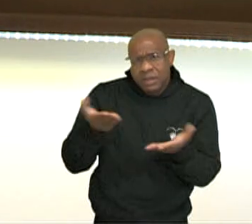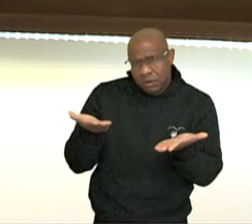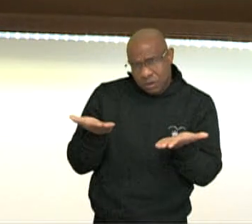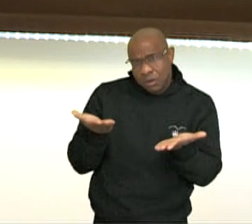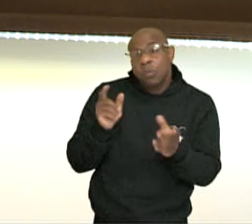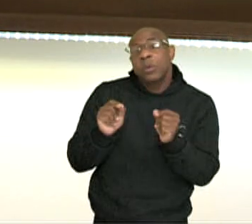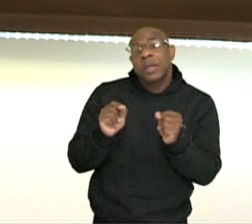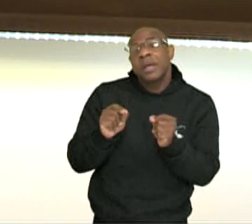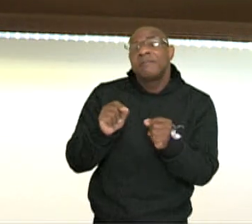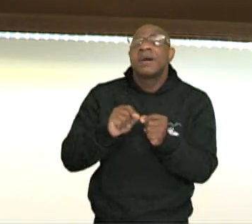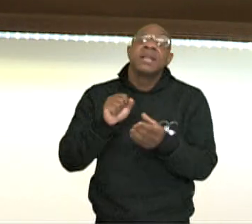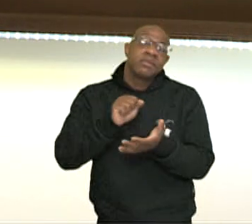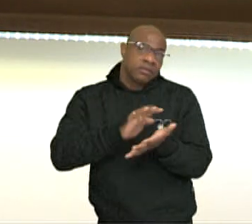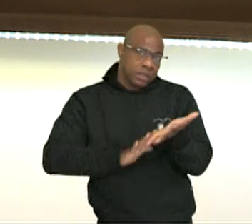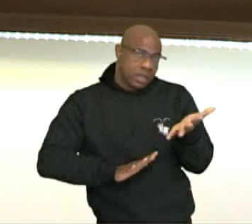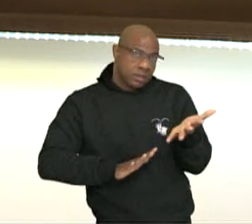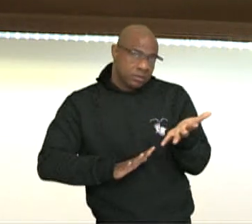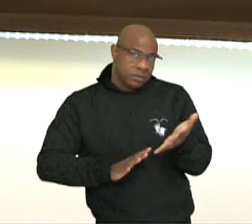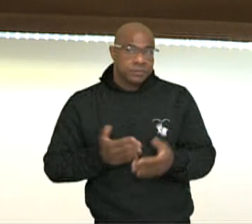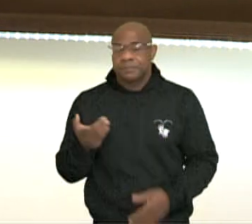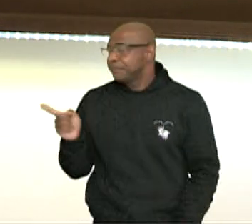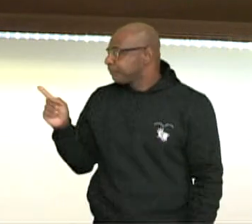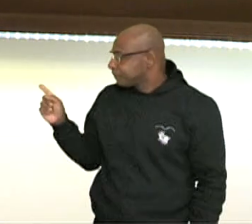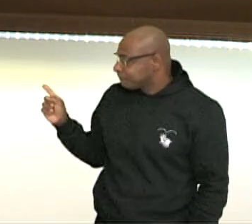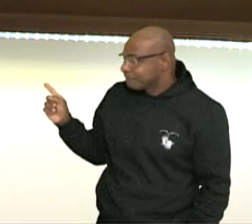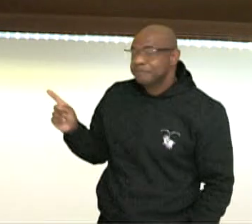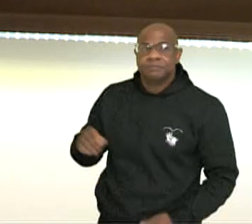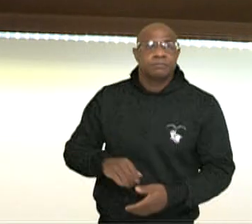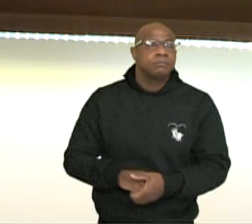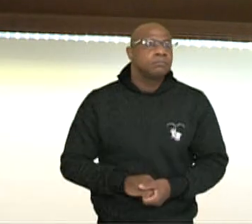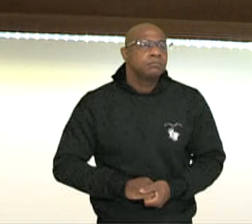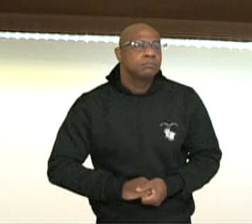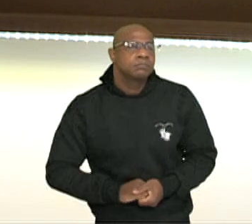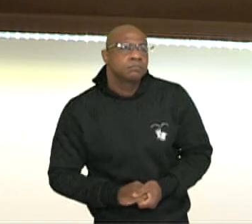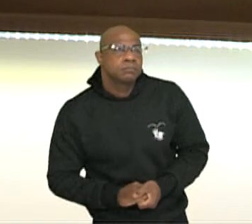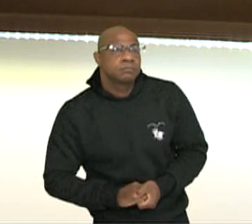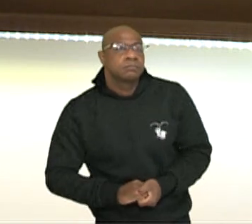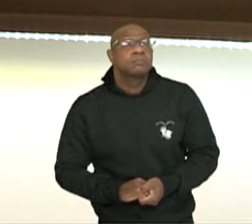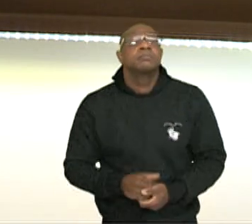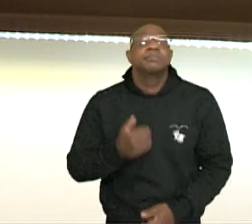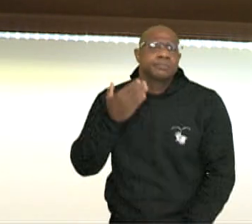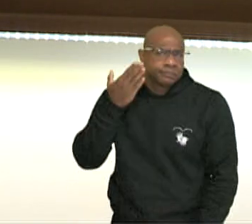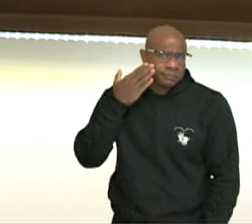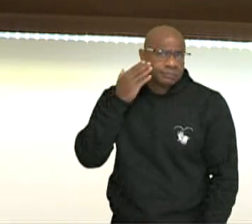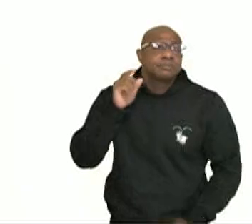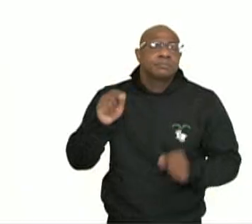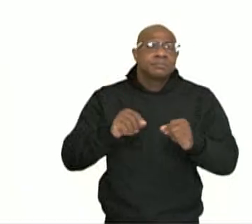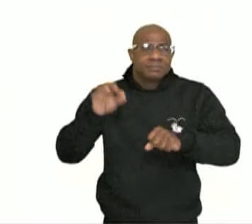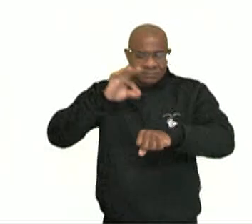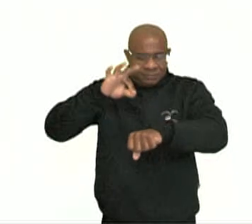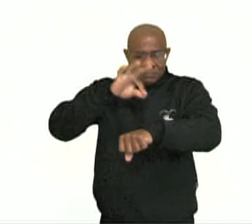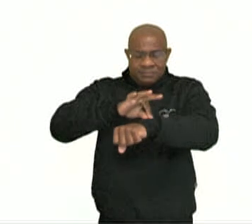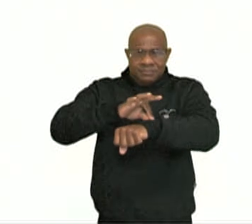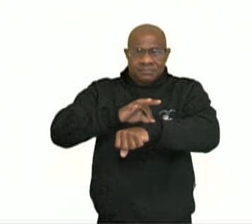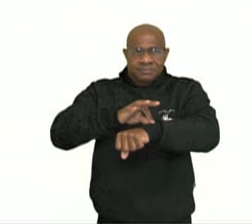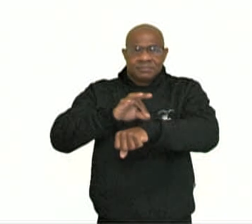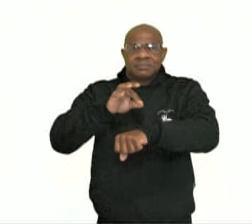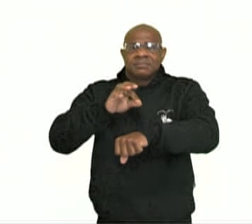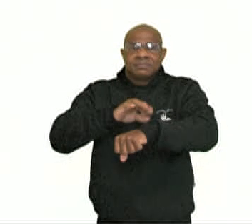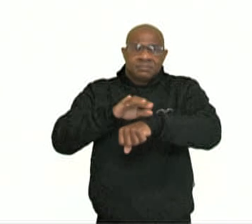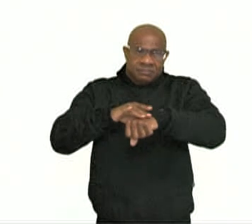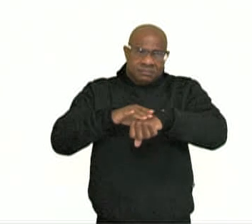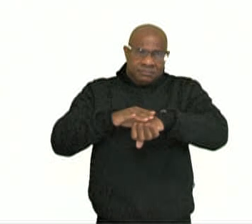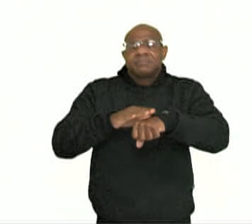fazer uma atividade comigo. Você topa? Então vamos ler comigo aqui. Sabemos que a dengue é uma doença